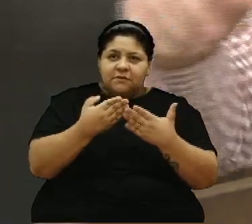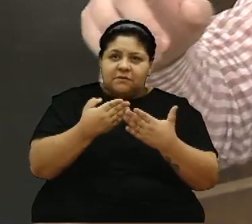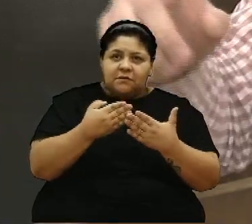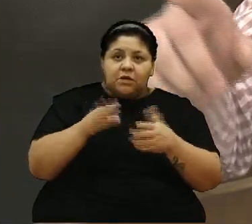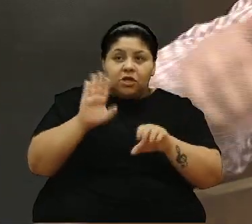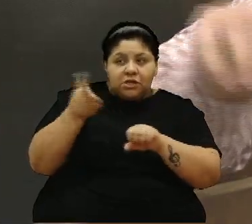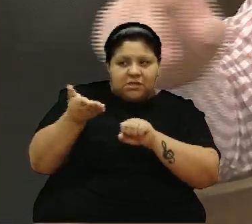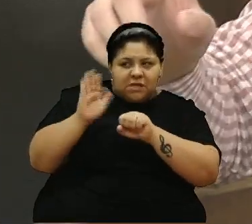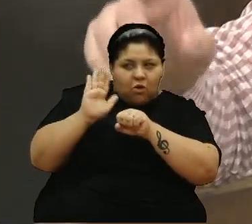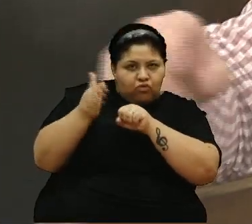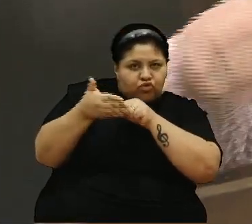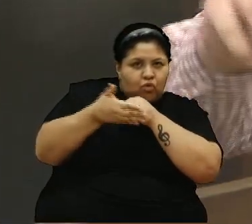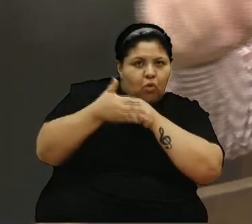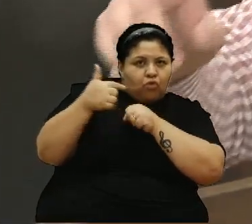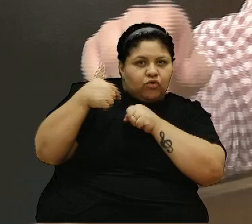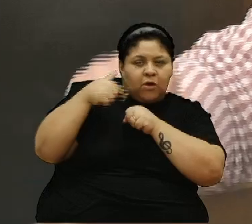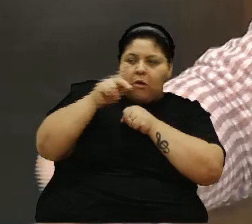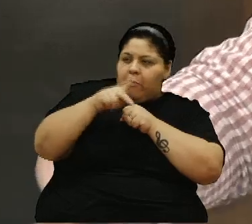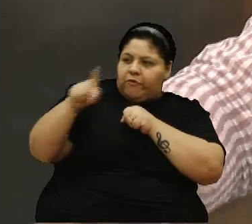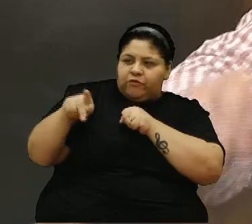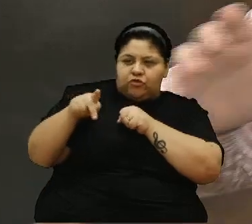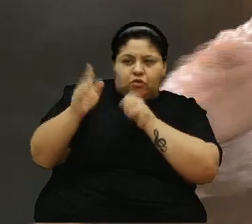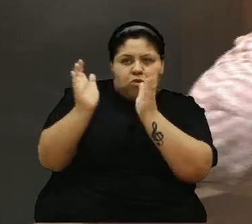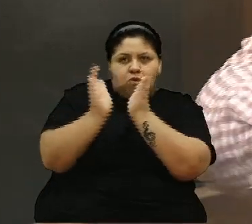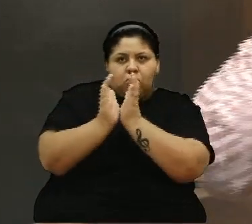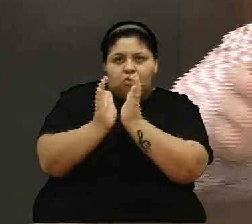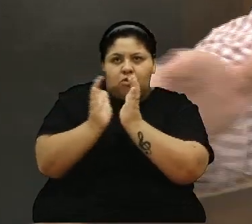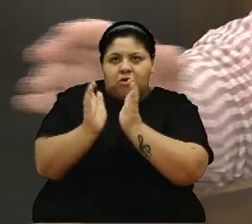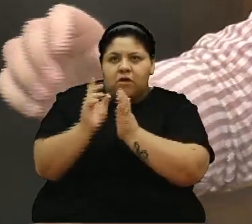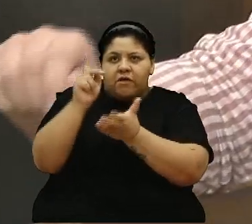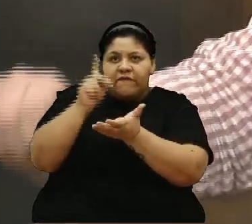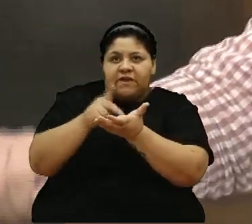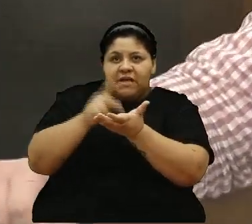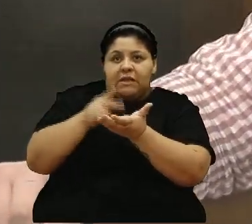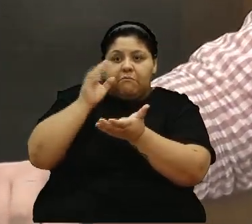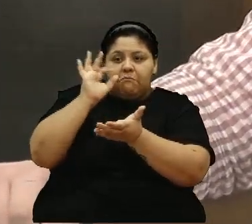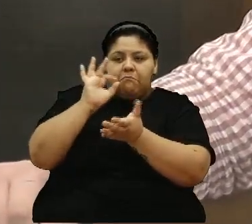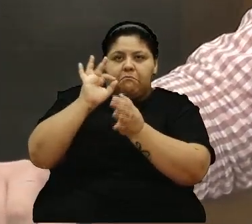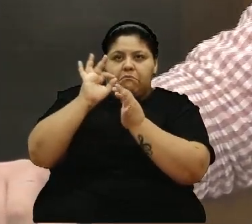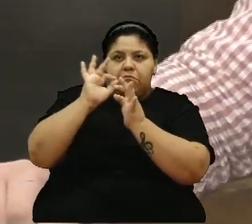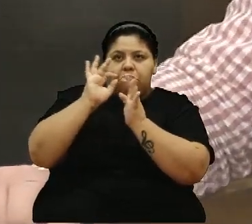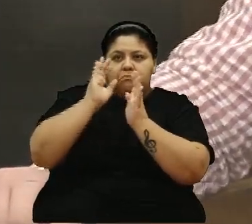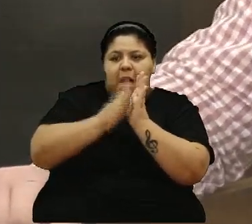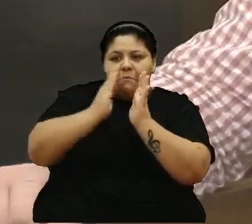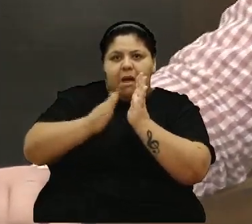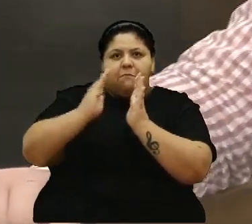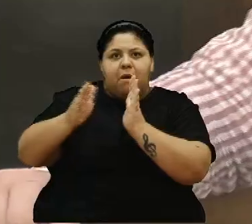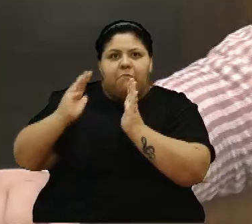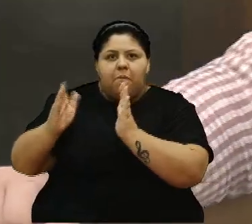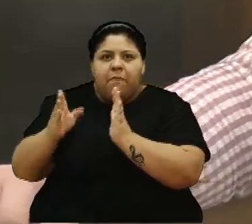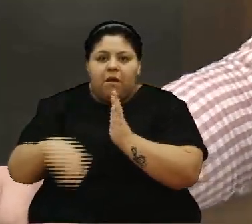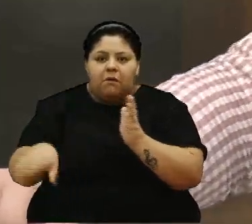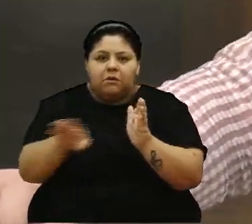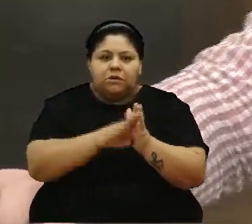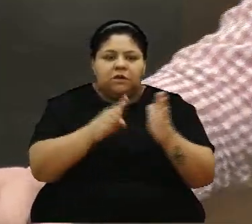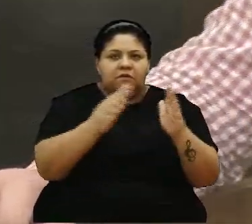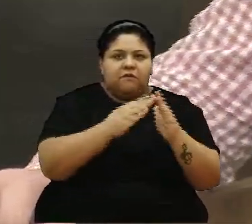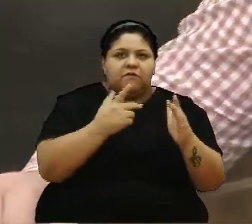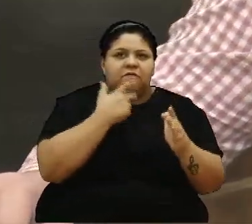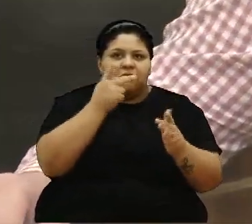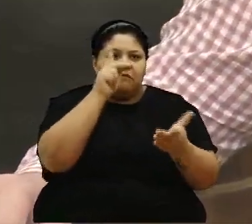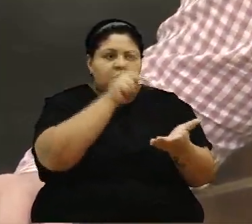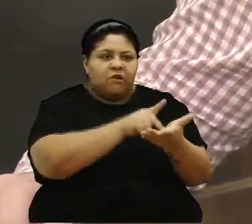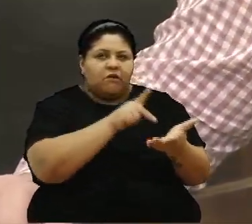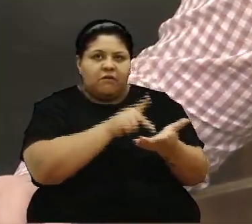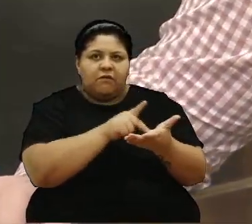esconda porque eu vou descobrir, ou pela professora, ou por algum colega, e eu dizia, pai, a verdade é essa, essa e essa. E às vezes chegava em casa, contava a verdade, e por falar a